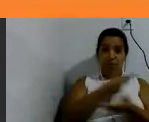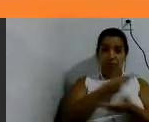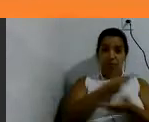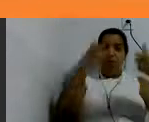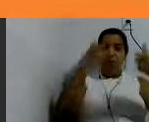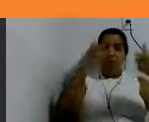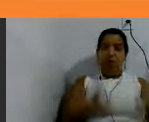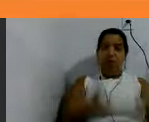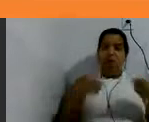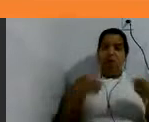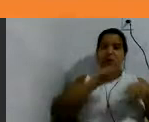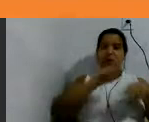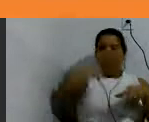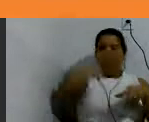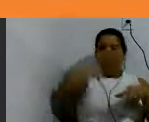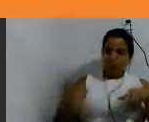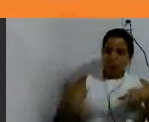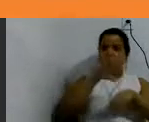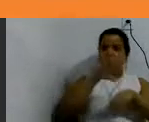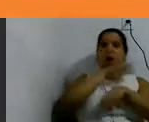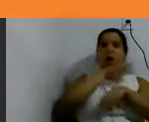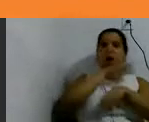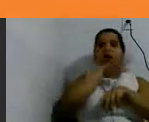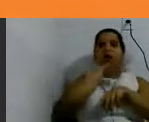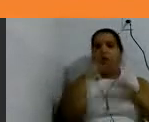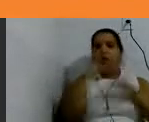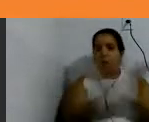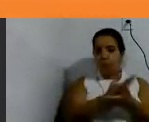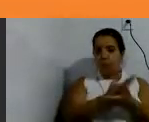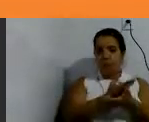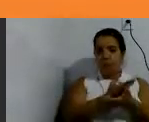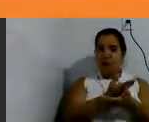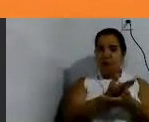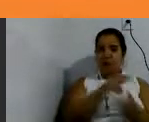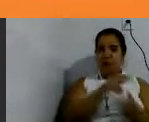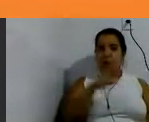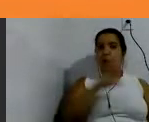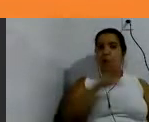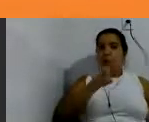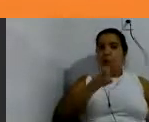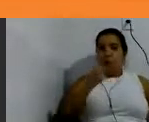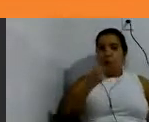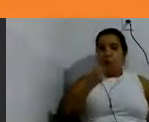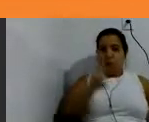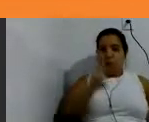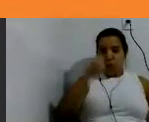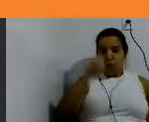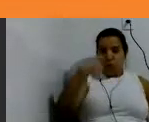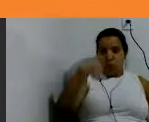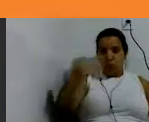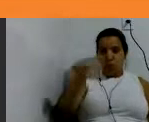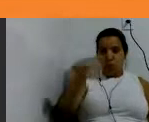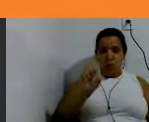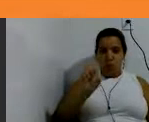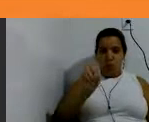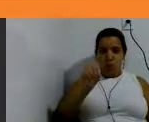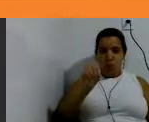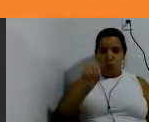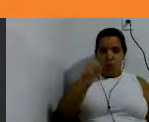ciclo entre animais ocorre, então se torna uma zoonose. Então, a